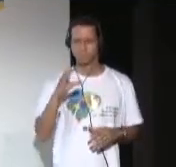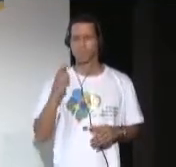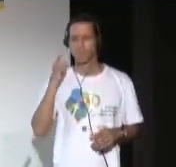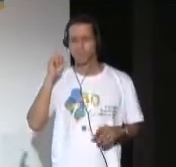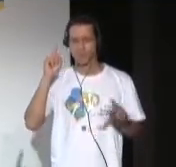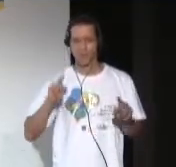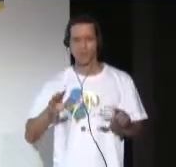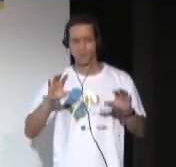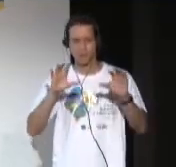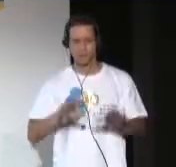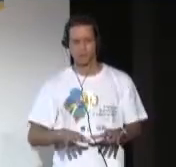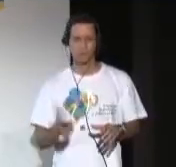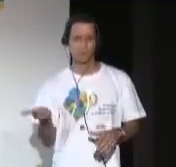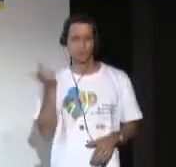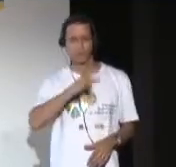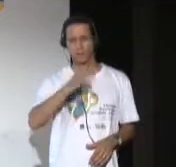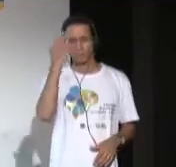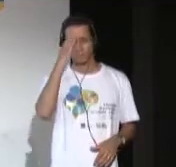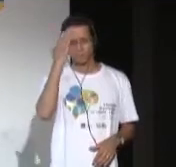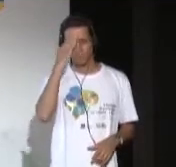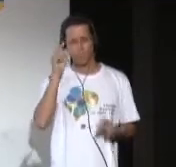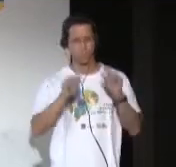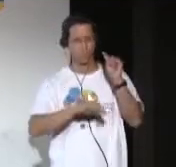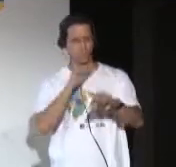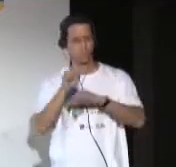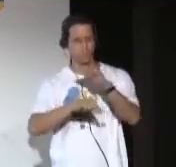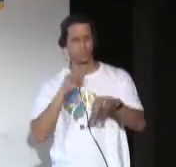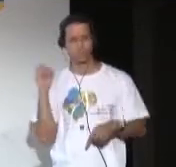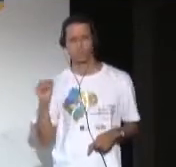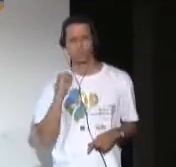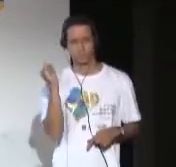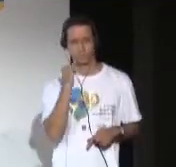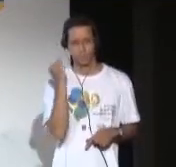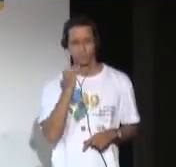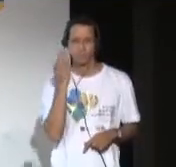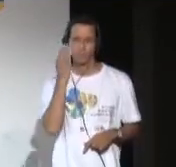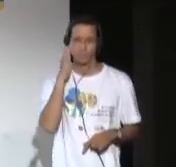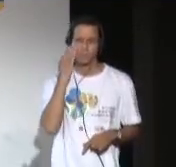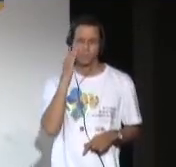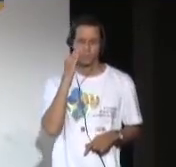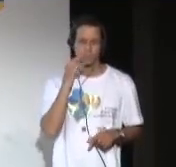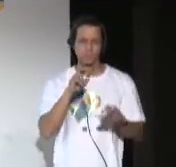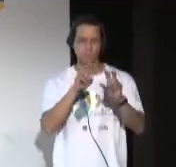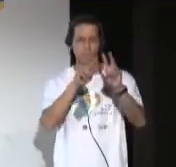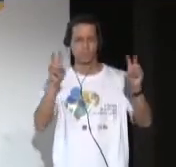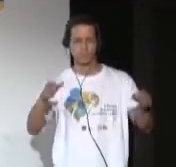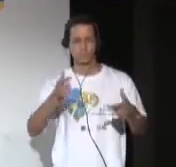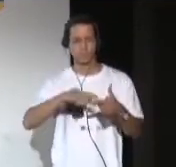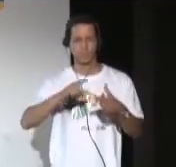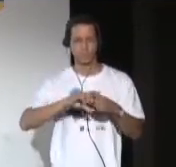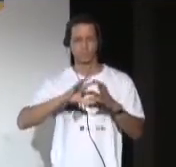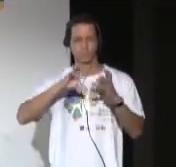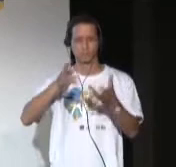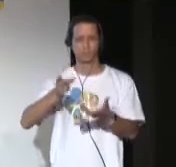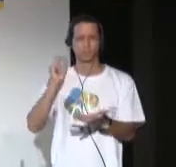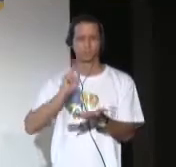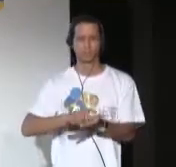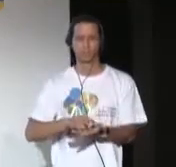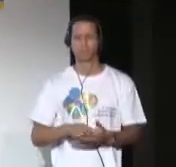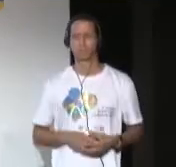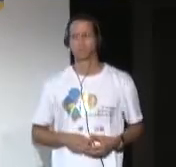Principalmente quando a gente fala de ciência e matemática, nós queremos que os alunos entendam os conceitos de ciência e matemática e sua aplicação no